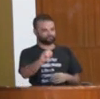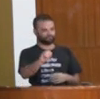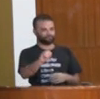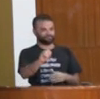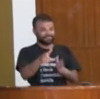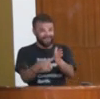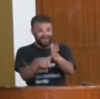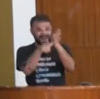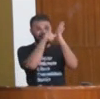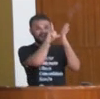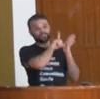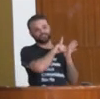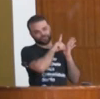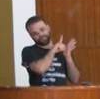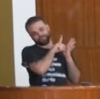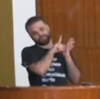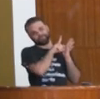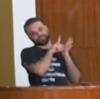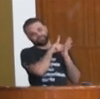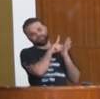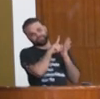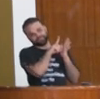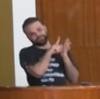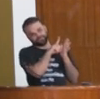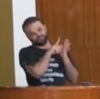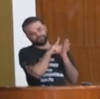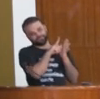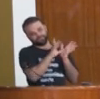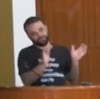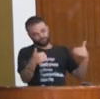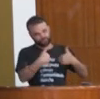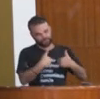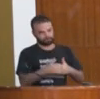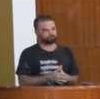precoce das pessoas com aspecto autista.